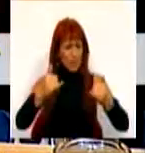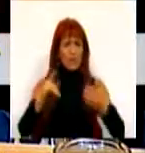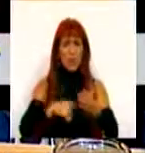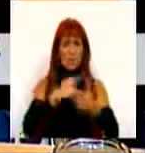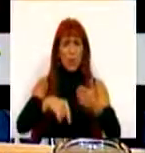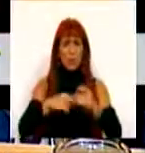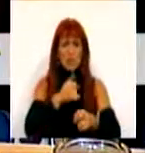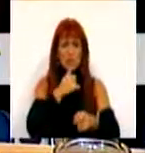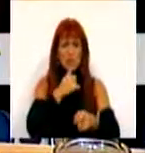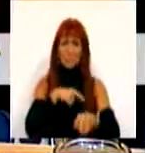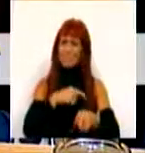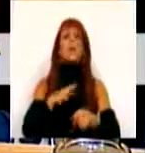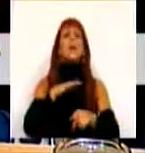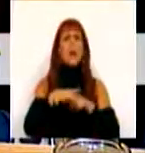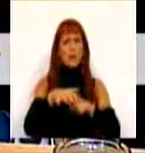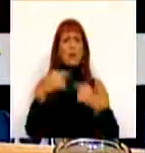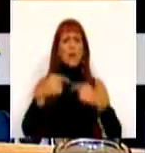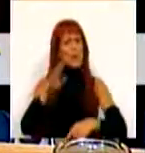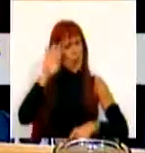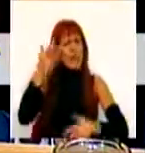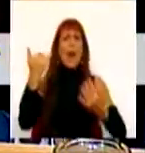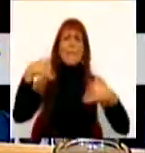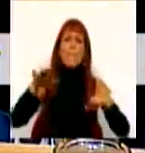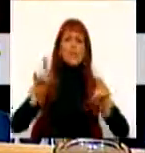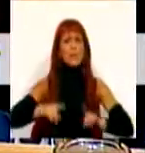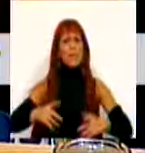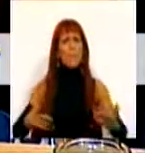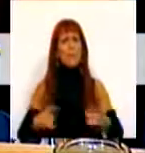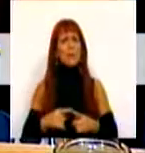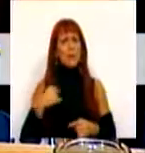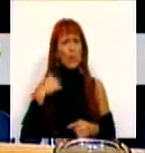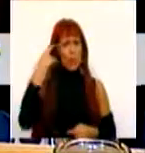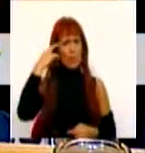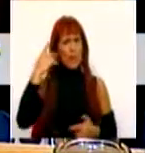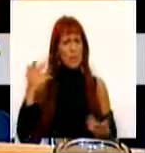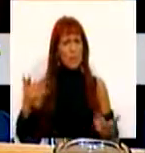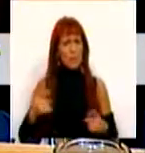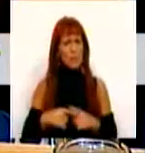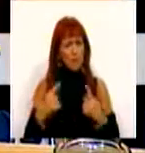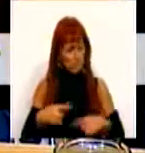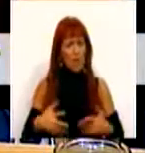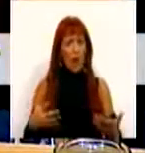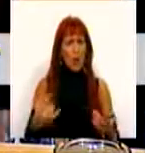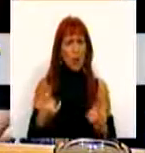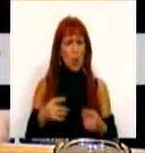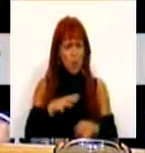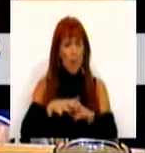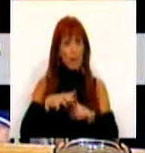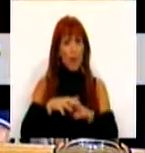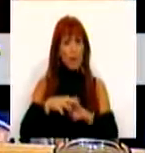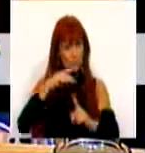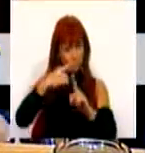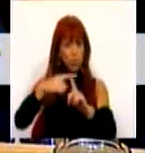dessa disposição vai ter impacto financeiro, mas evidentemente também penso que terá um impacto